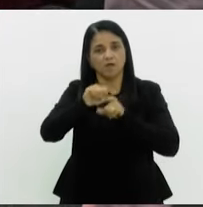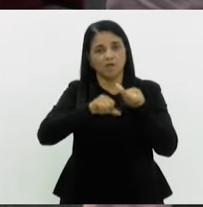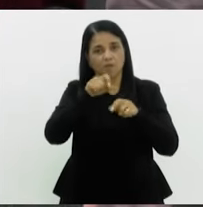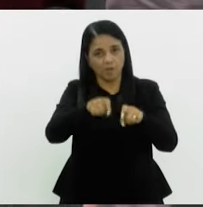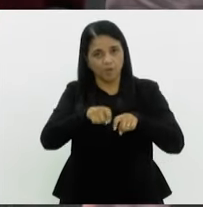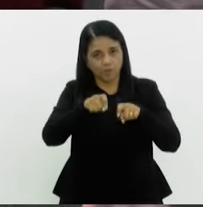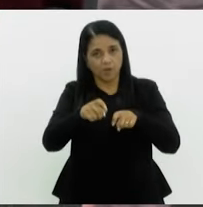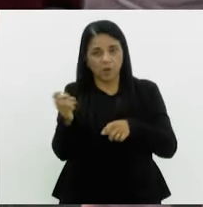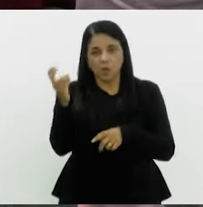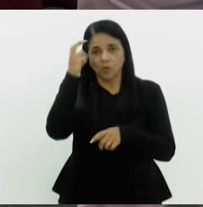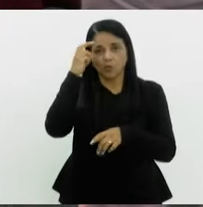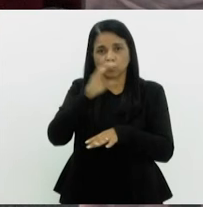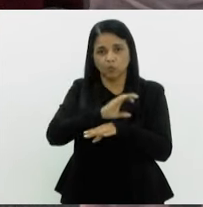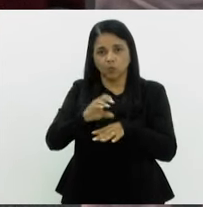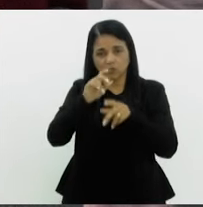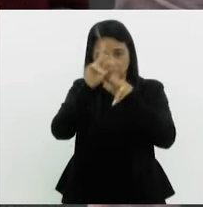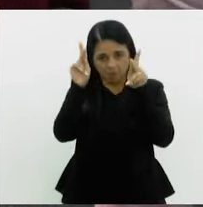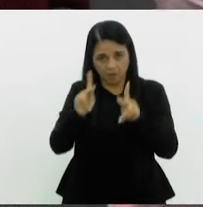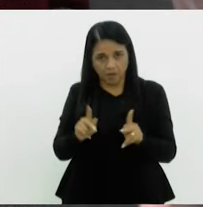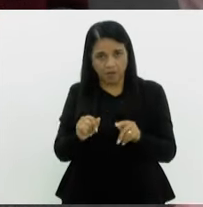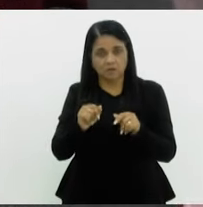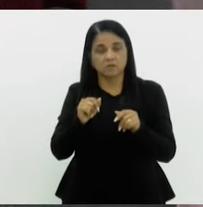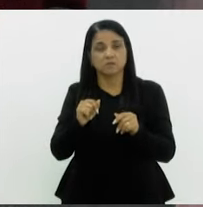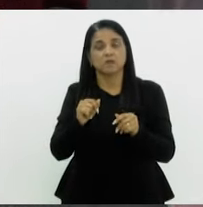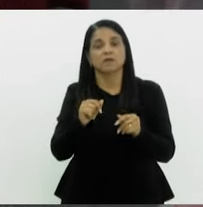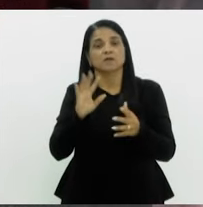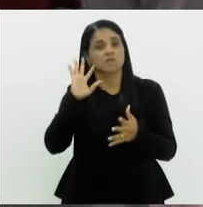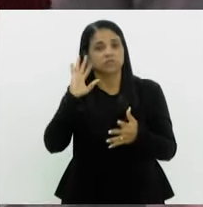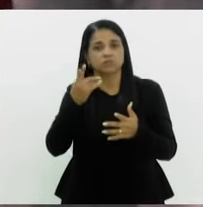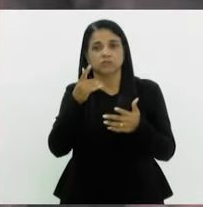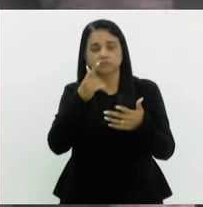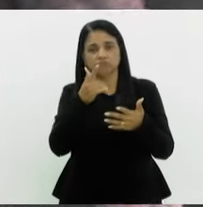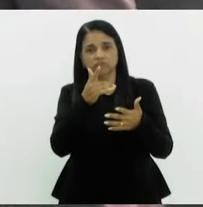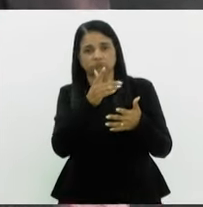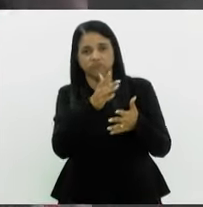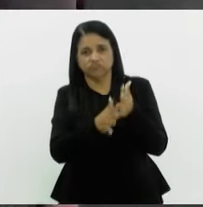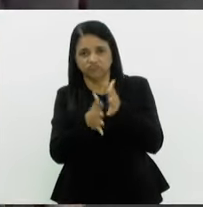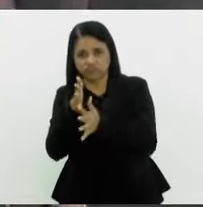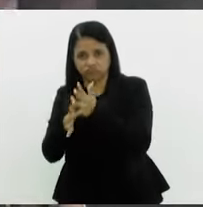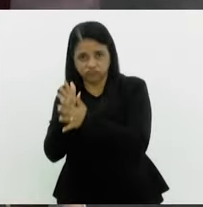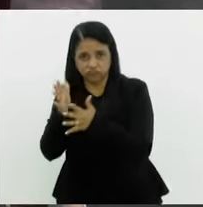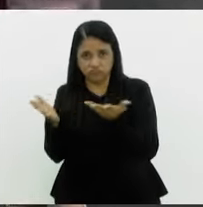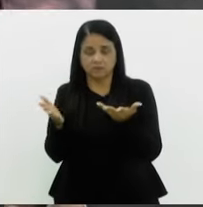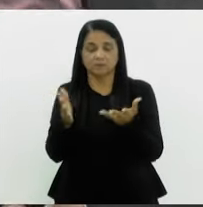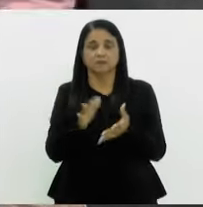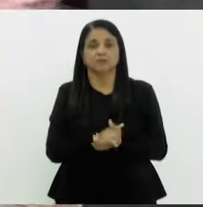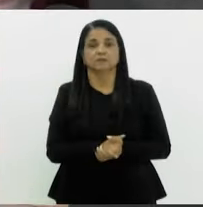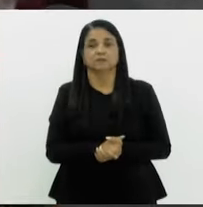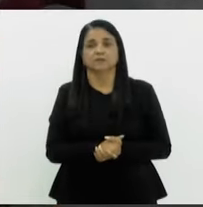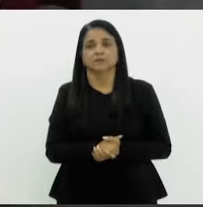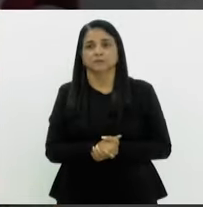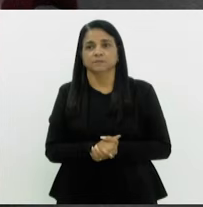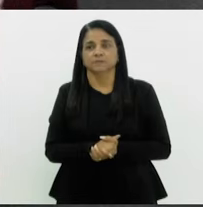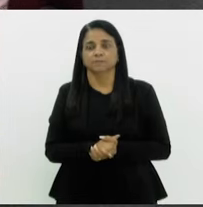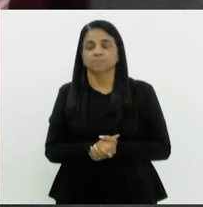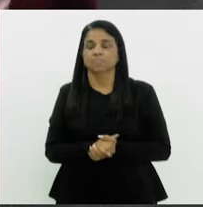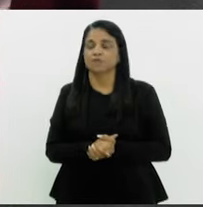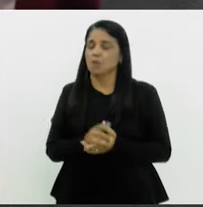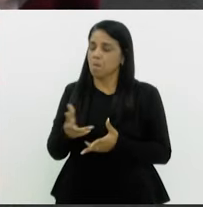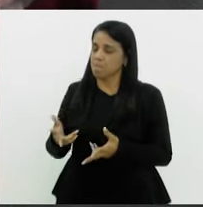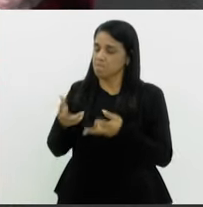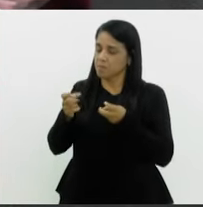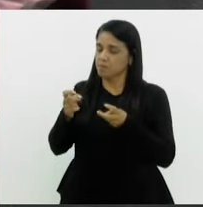da cultura da paz e resolução de conflitos. Eu vejo, deputada Marina, um mérito,